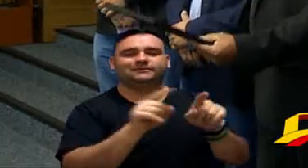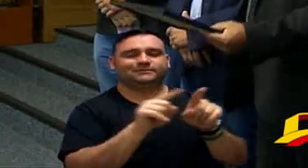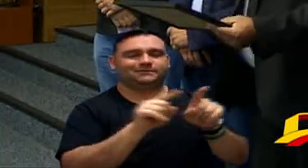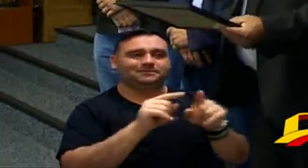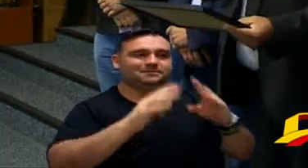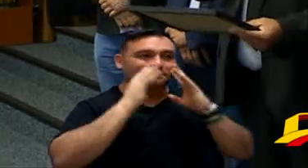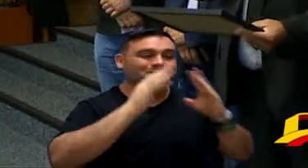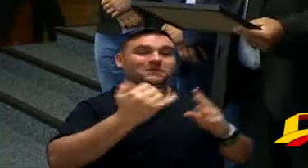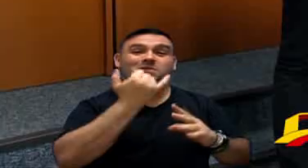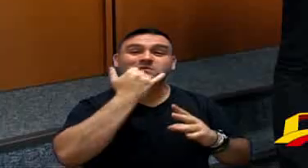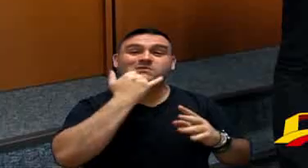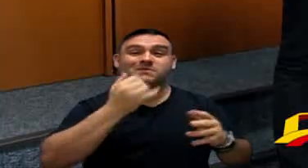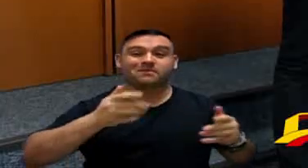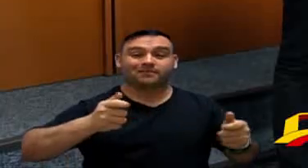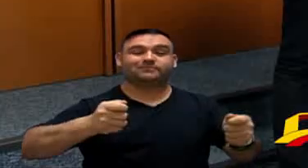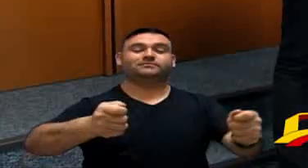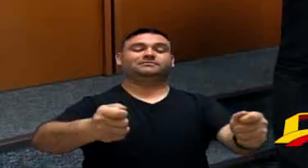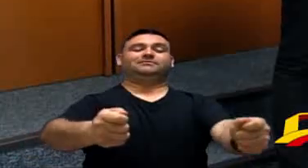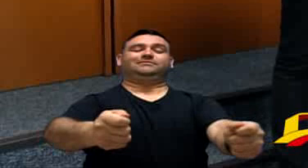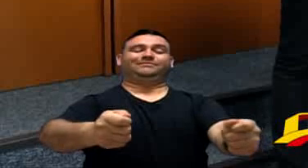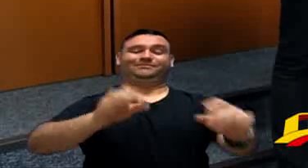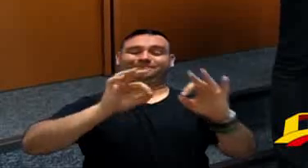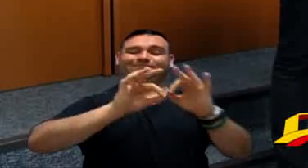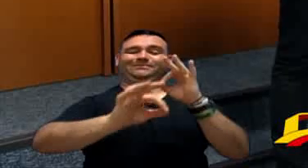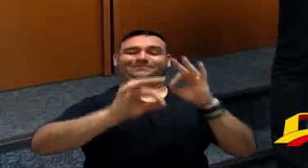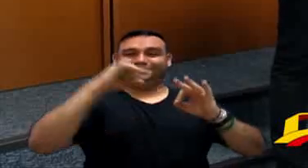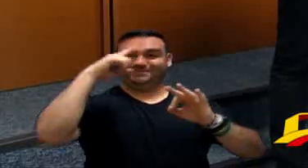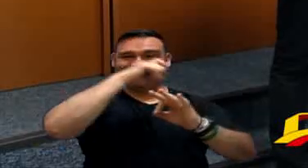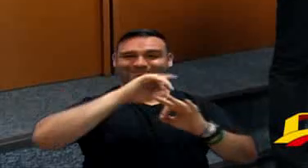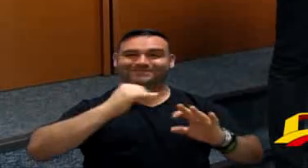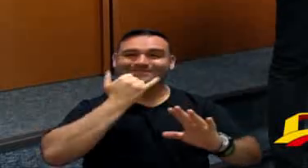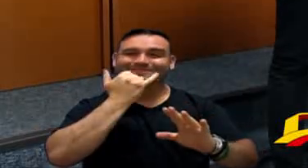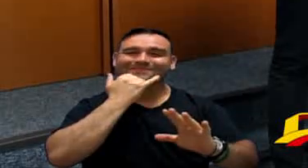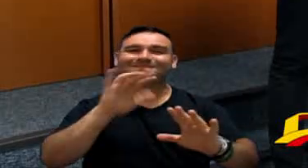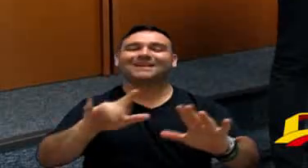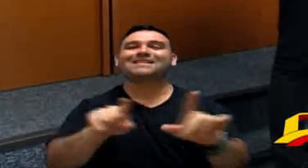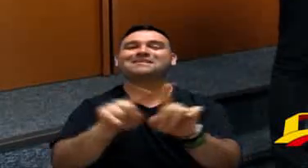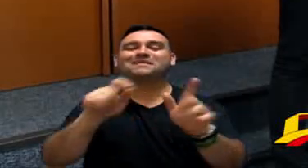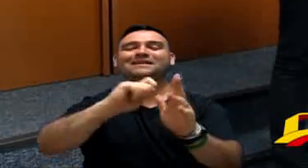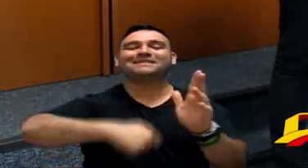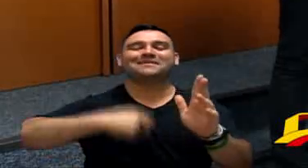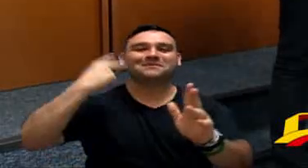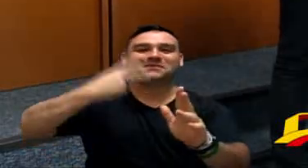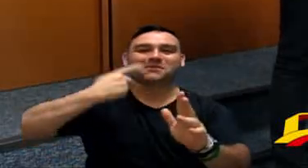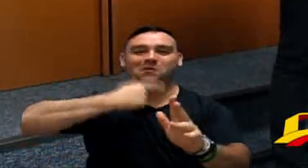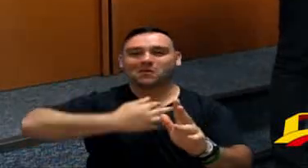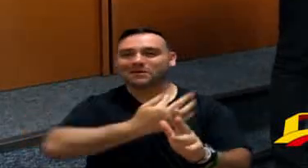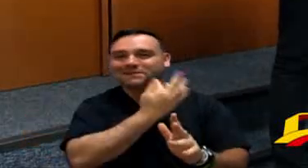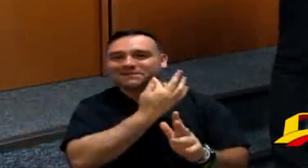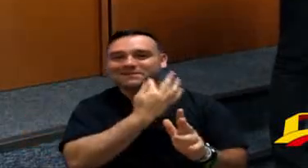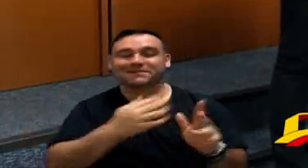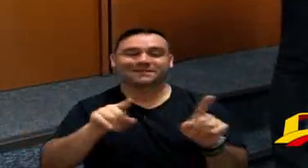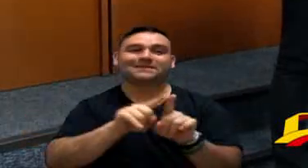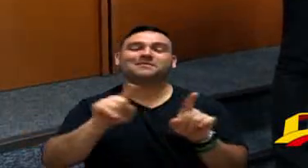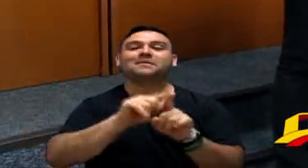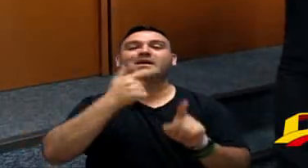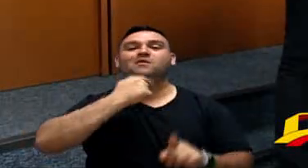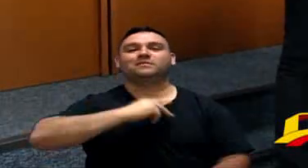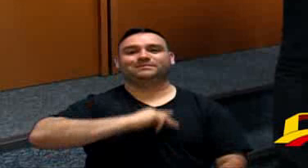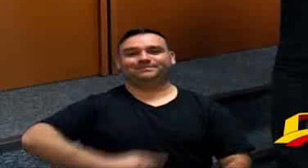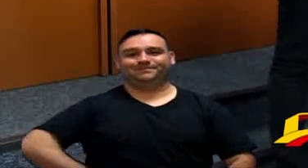Desculpa é que o braço vai ficando pequeno Doutor assinado o vereador Fernando Dini e esse